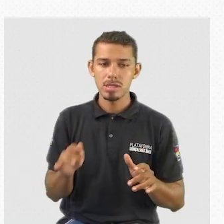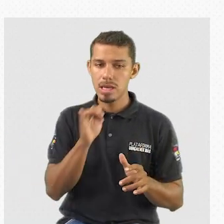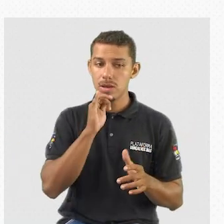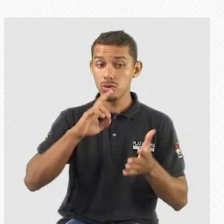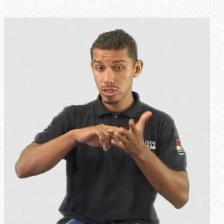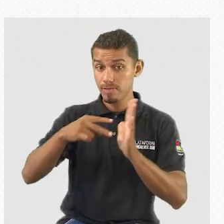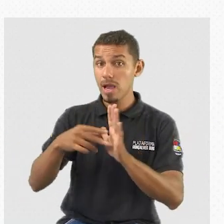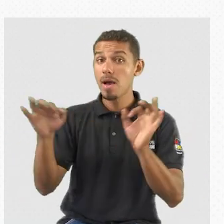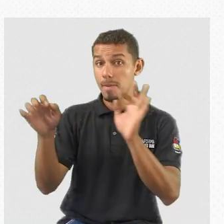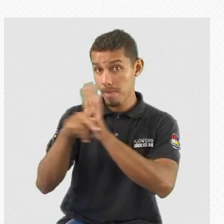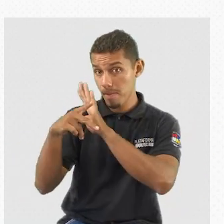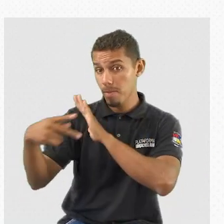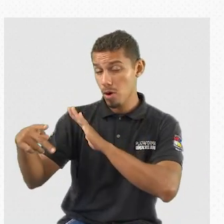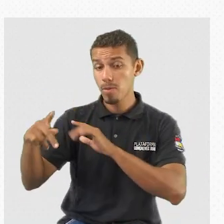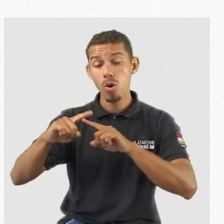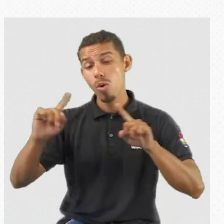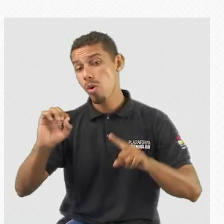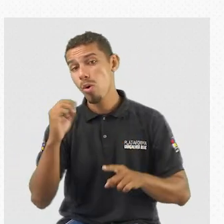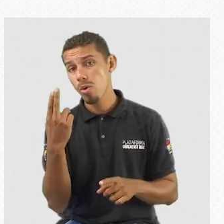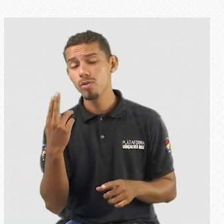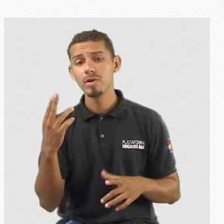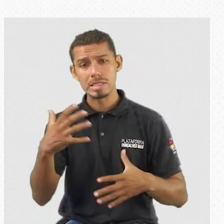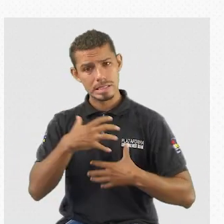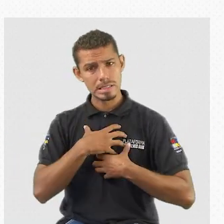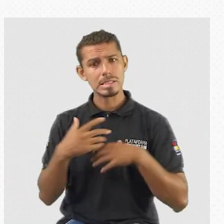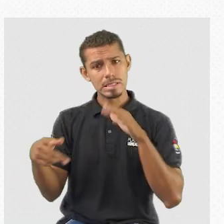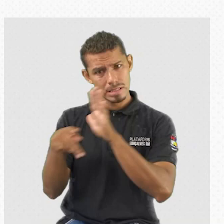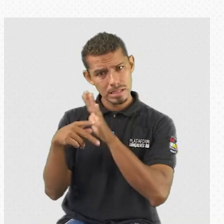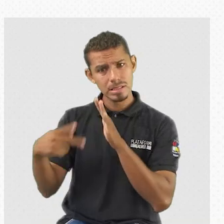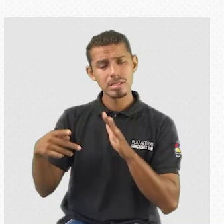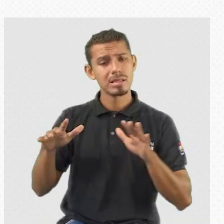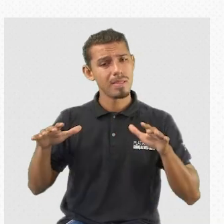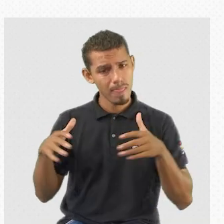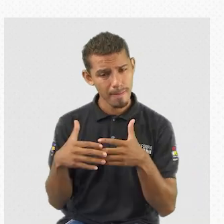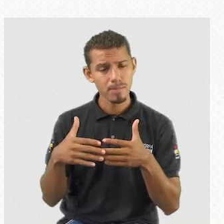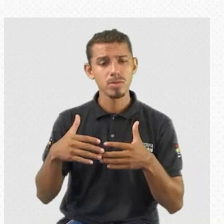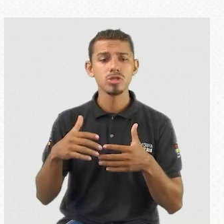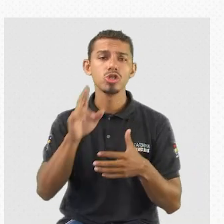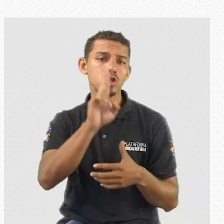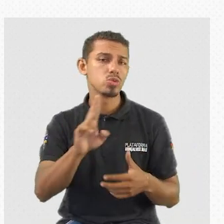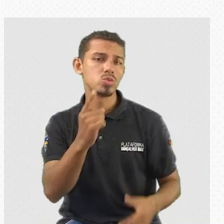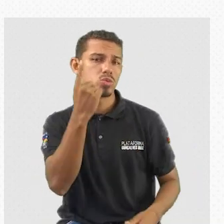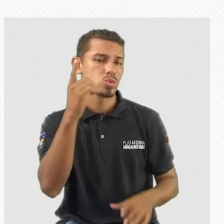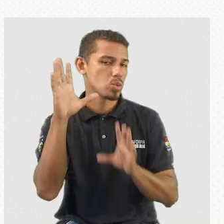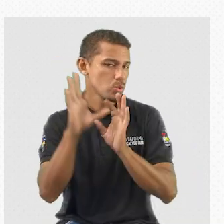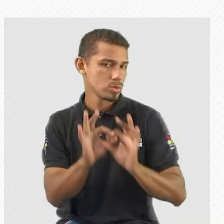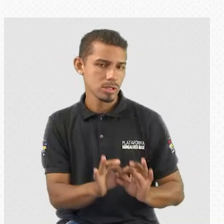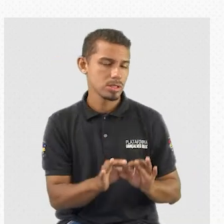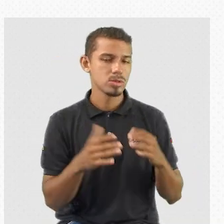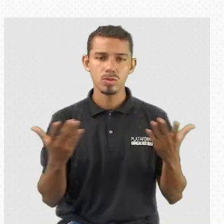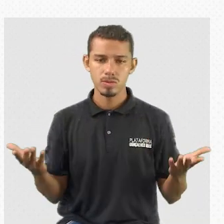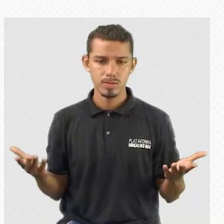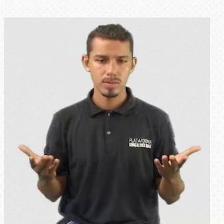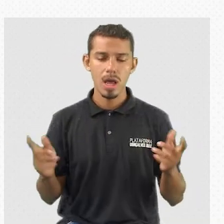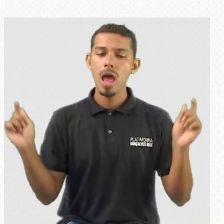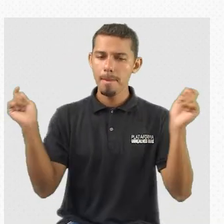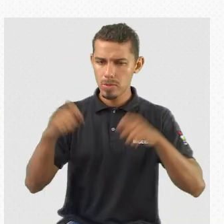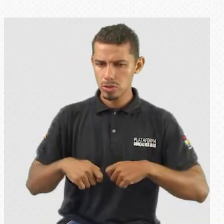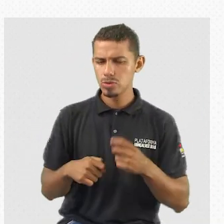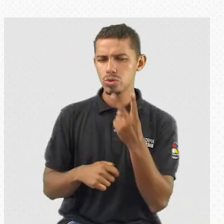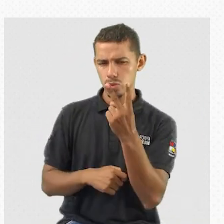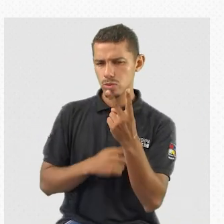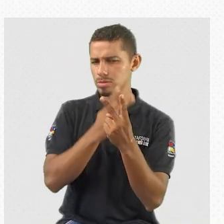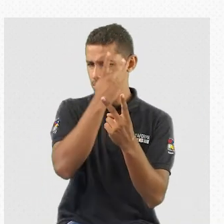um significado próprio ou elas só fazem sentido dentro de um uso, de um contexto. Então, é possível que